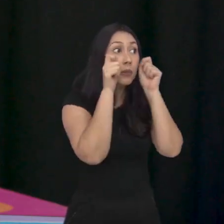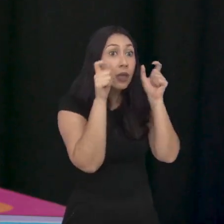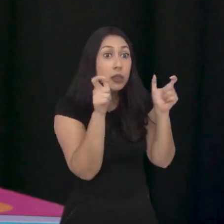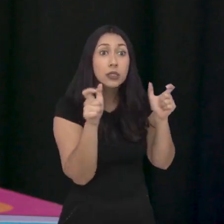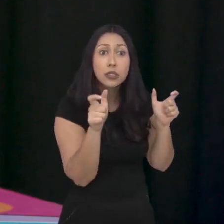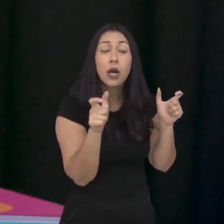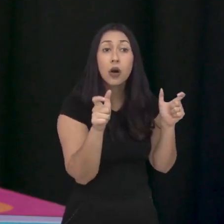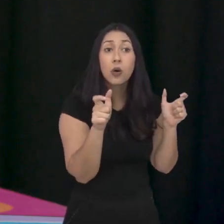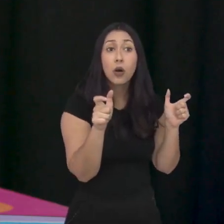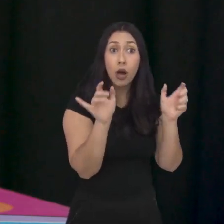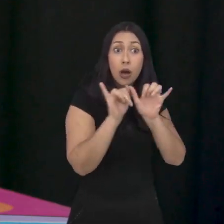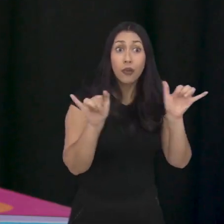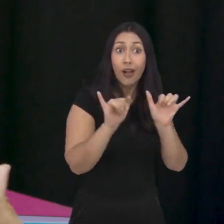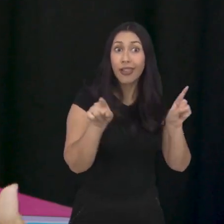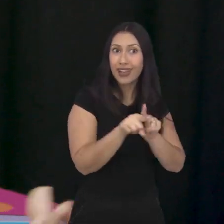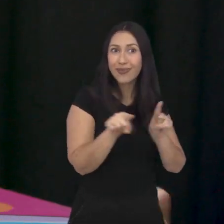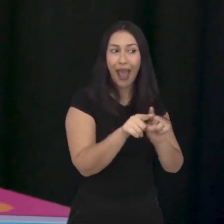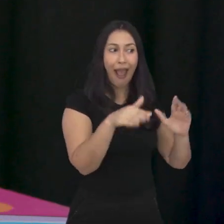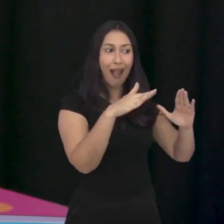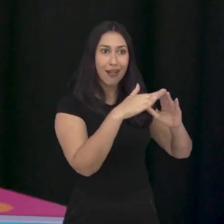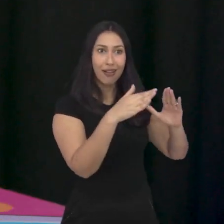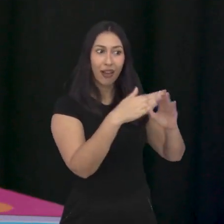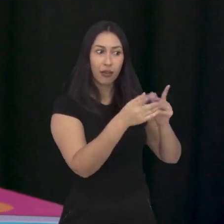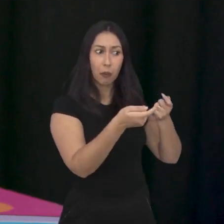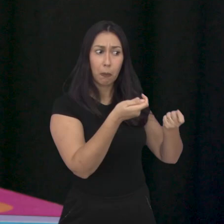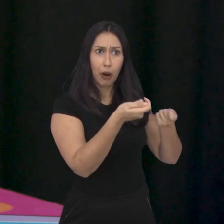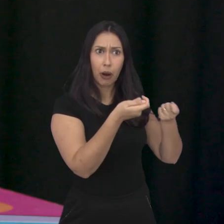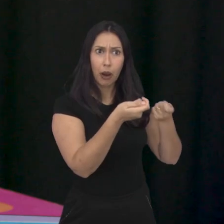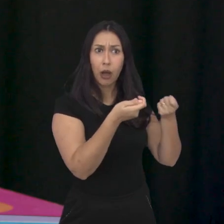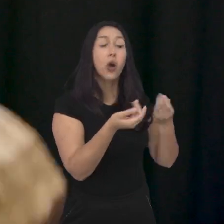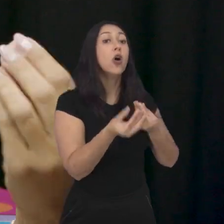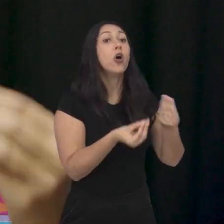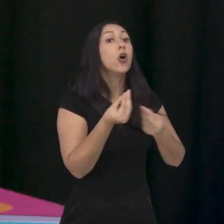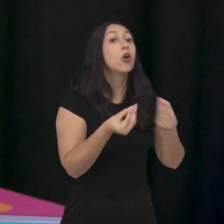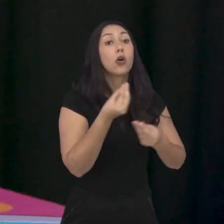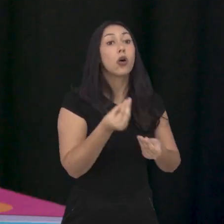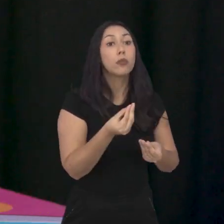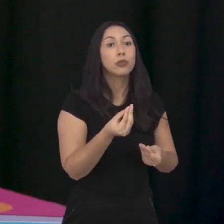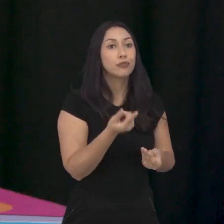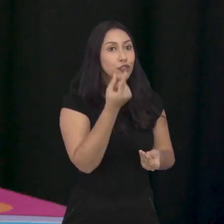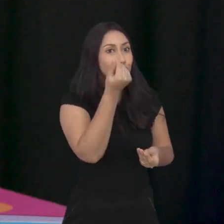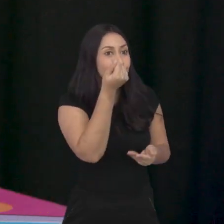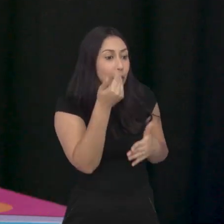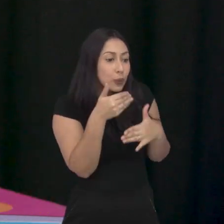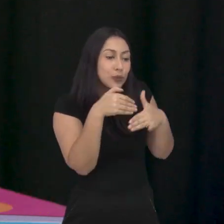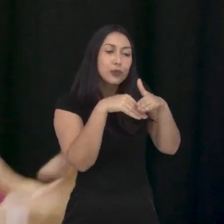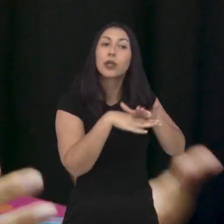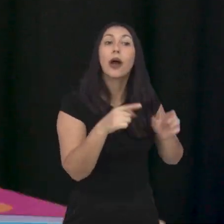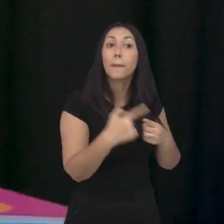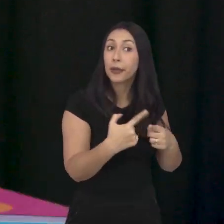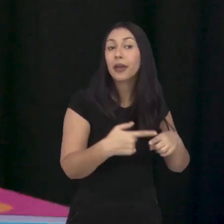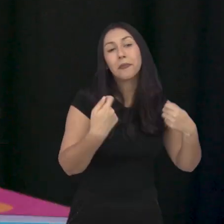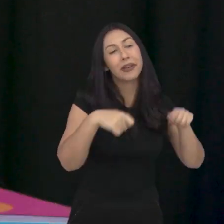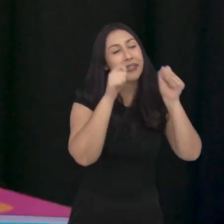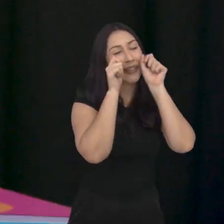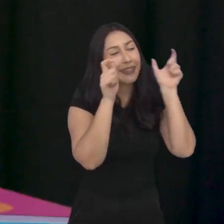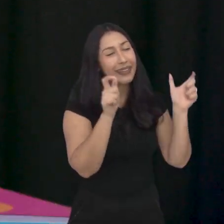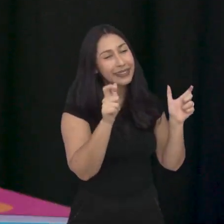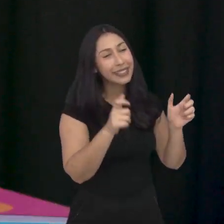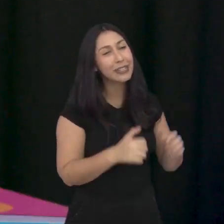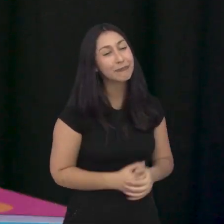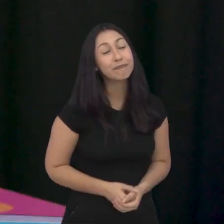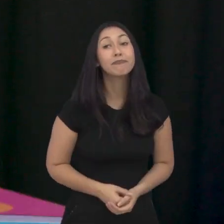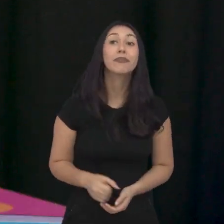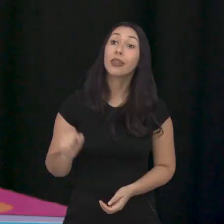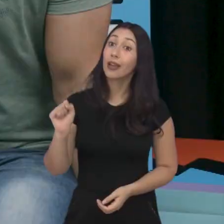atento ao que a gente fala da economia doméstica, né, de que maneira isso toca no bolso das pessoas, porque é uma forma de chamar